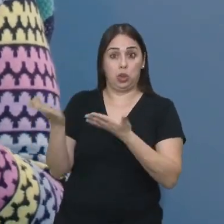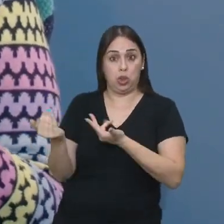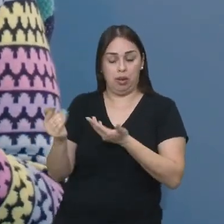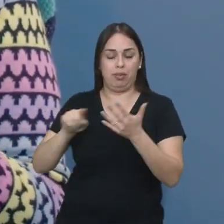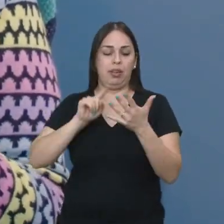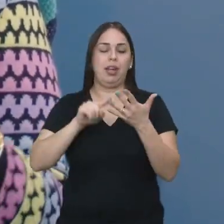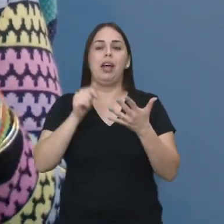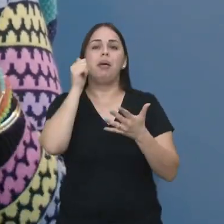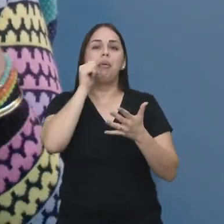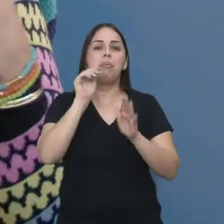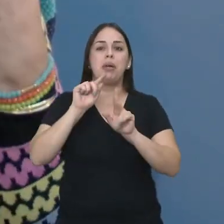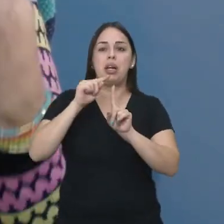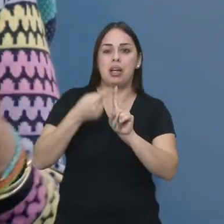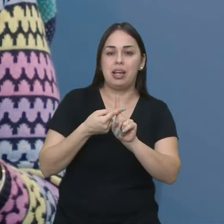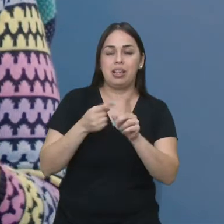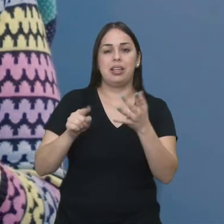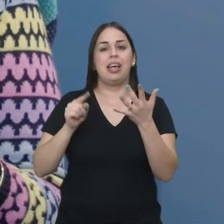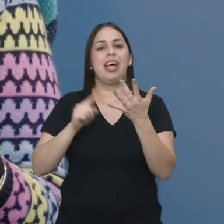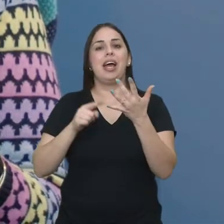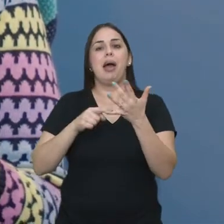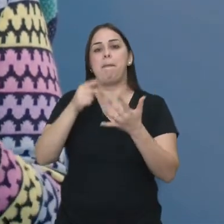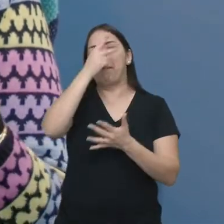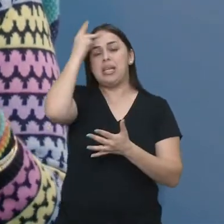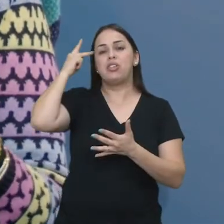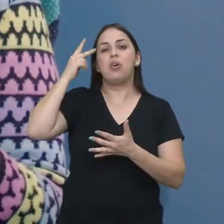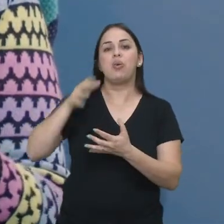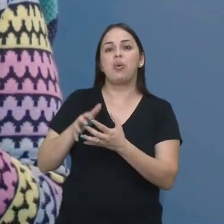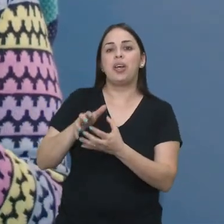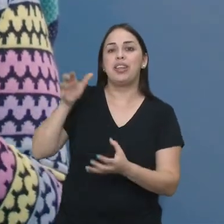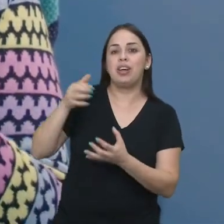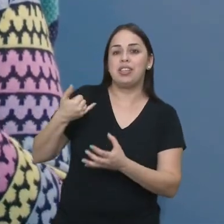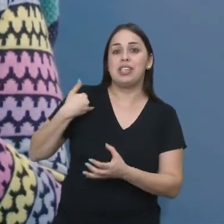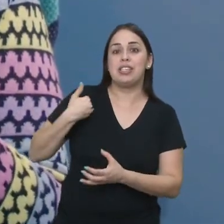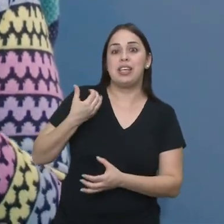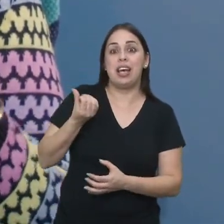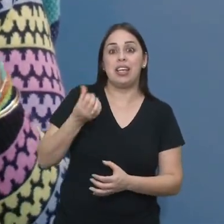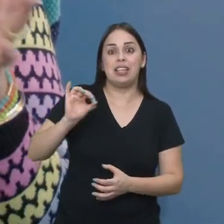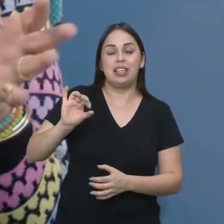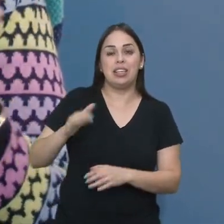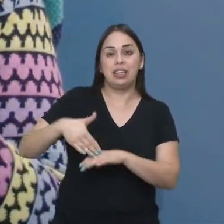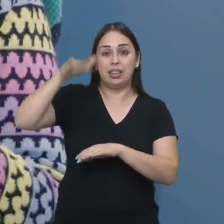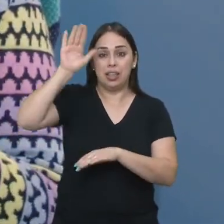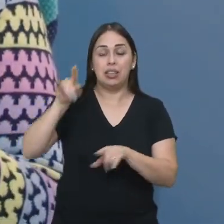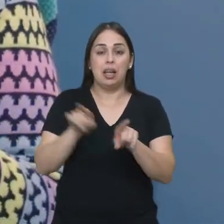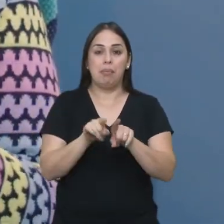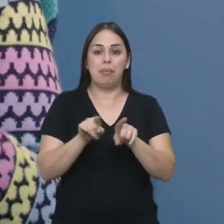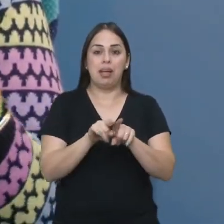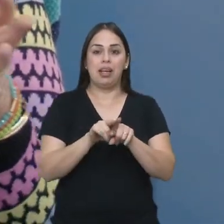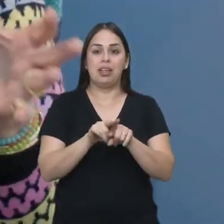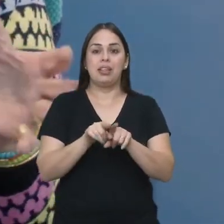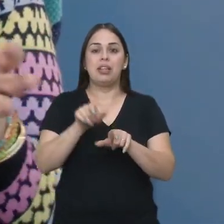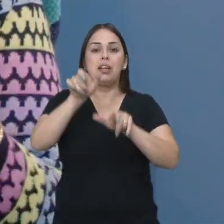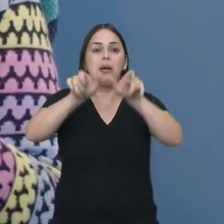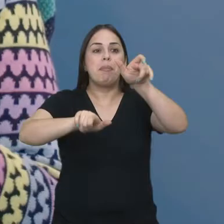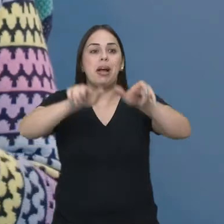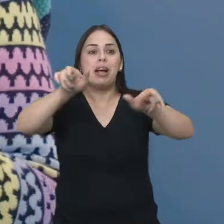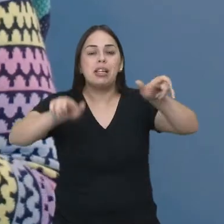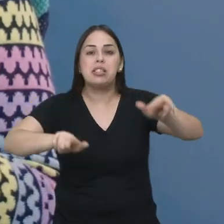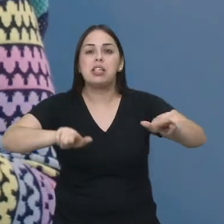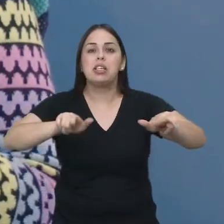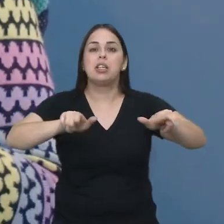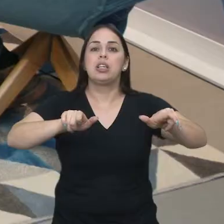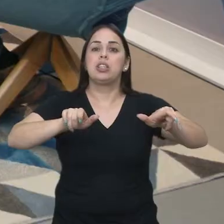para gestante, ele é para pessoas com 60 anos ou mais. Fora isso, você tem um calendário de referência de imuno especial. São pessoas em